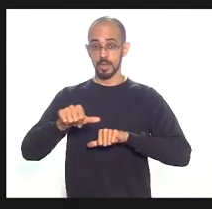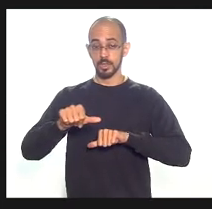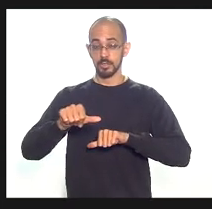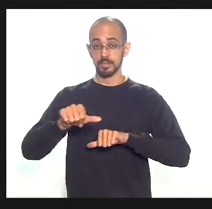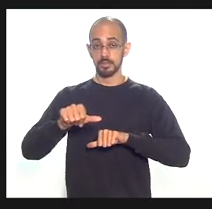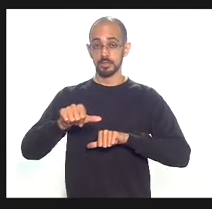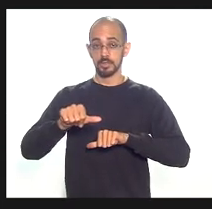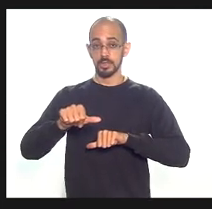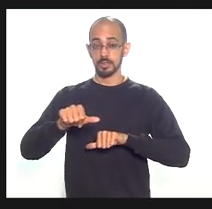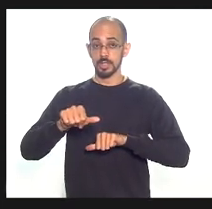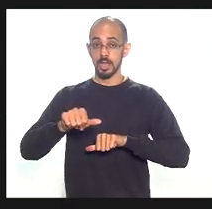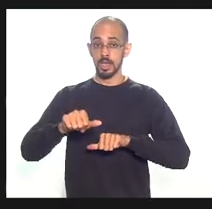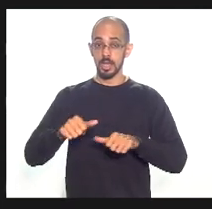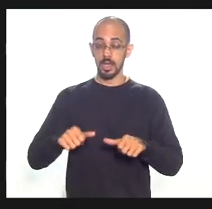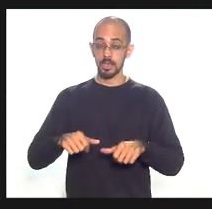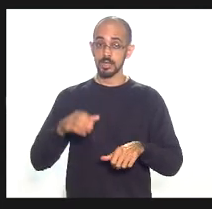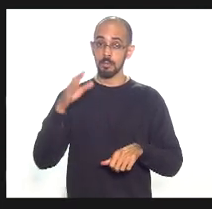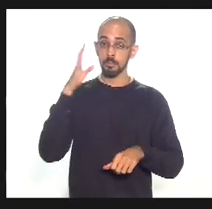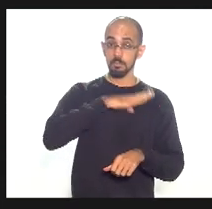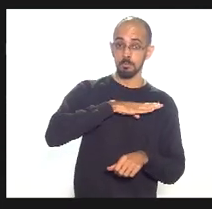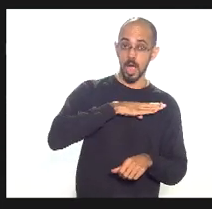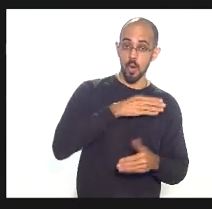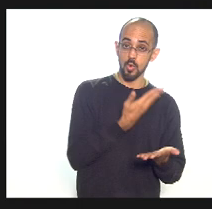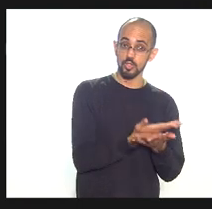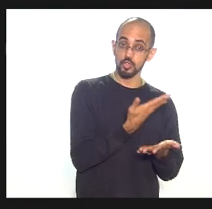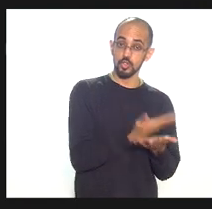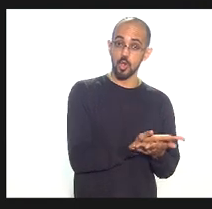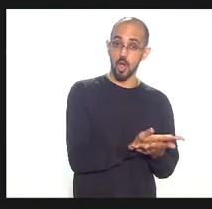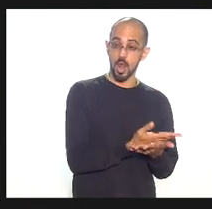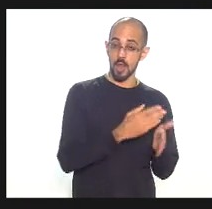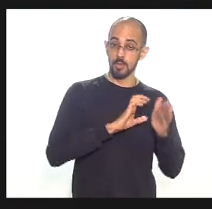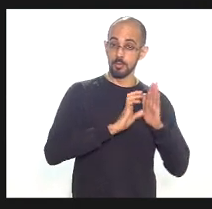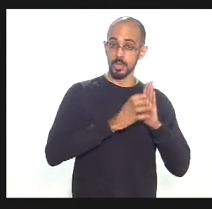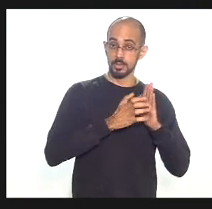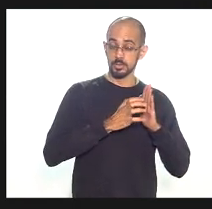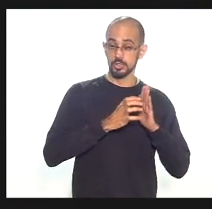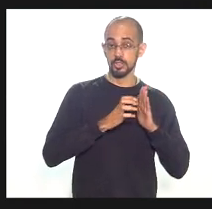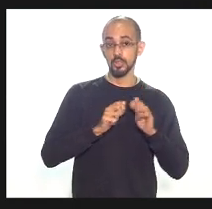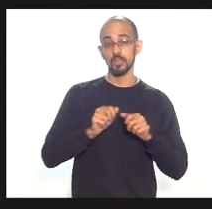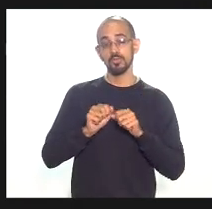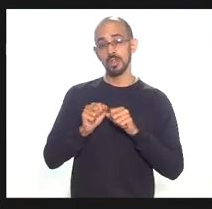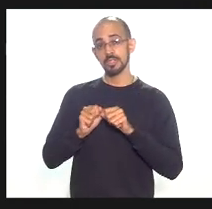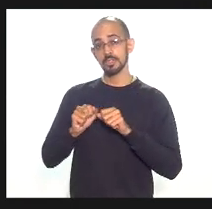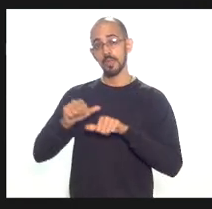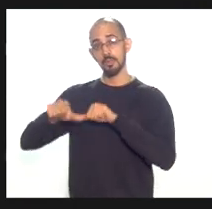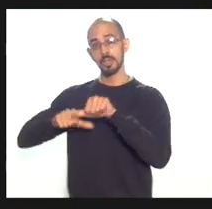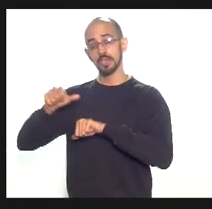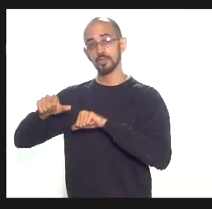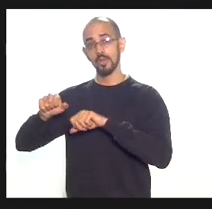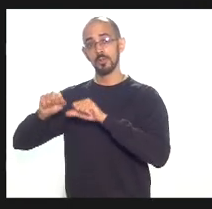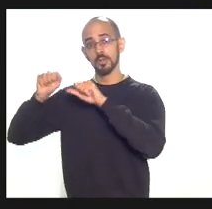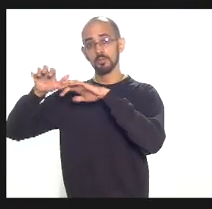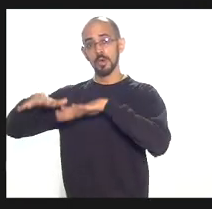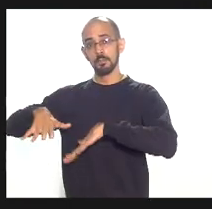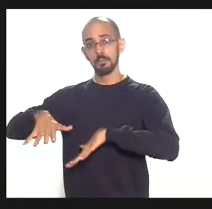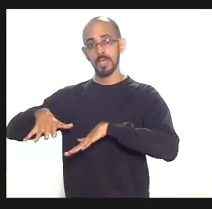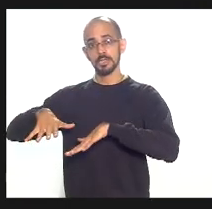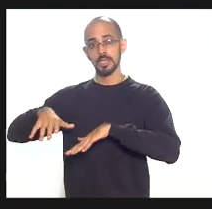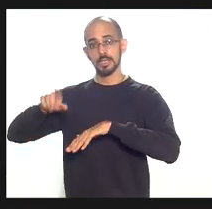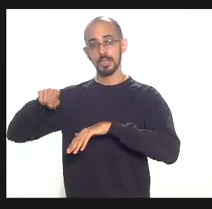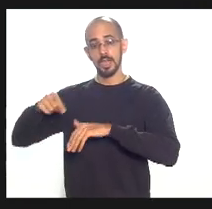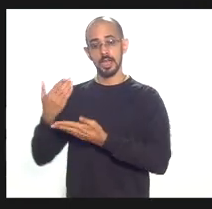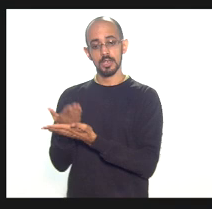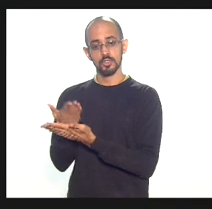maldição que é a escola com partido em uma benção que é a escola com partido na